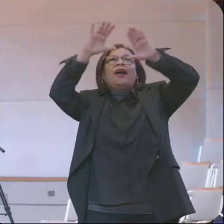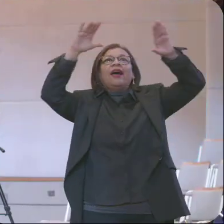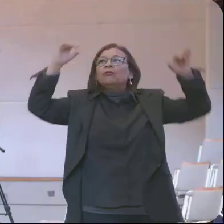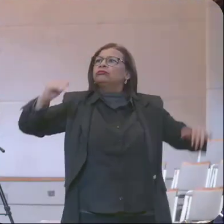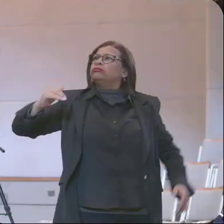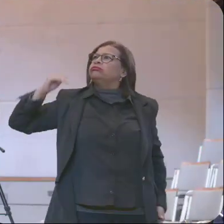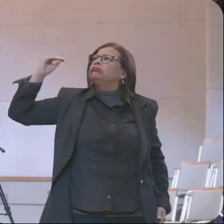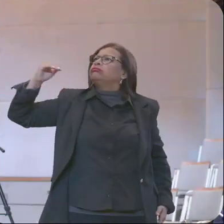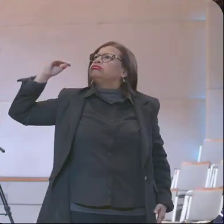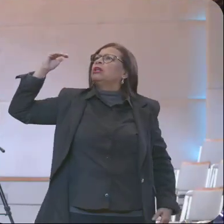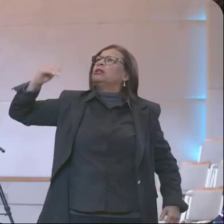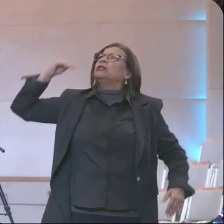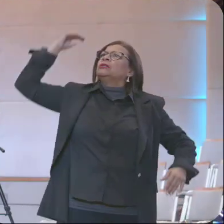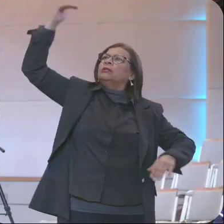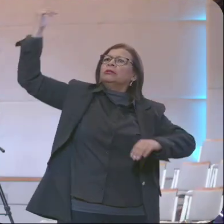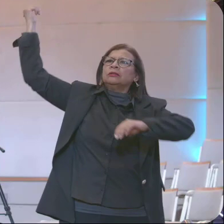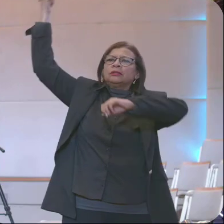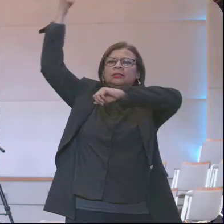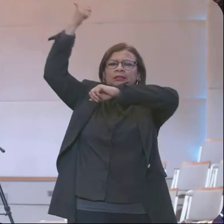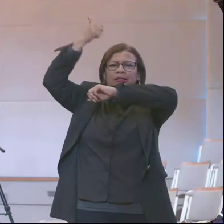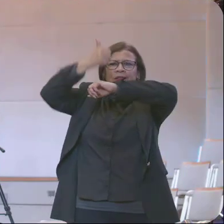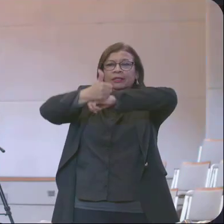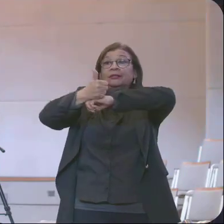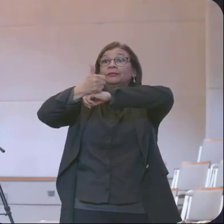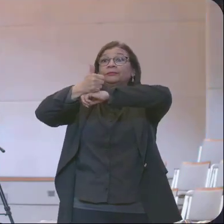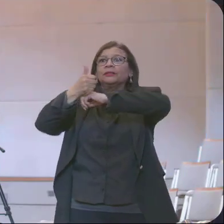rei dos reis.